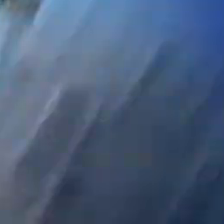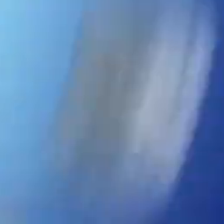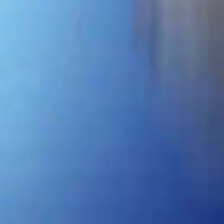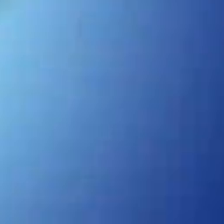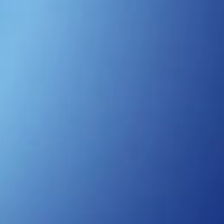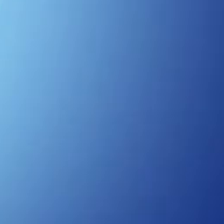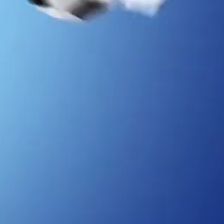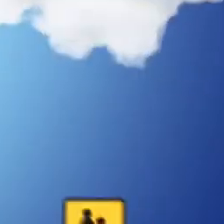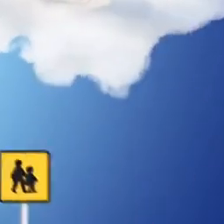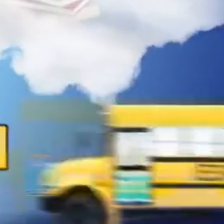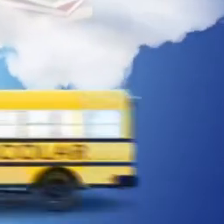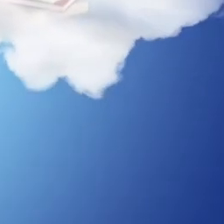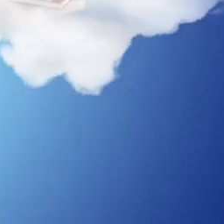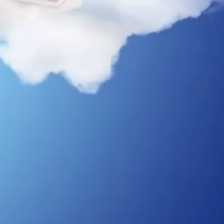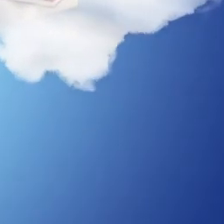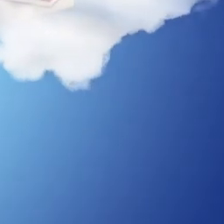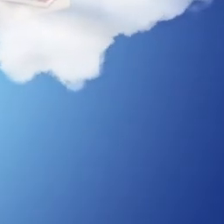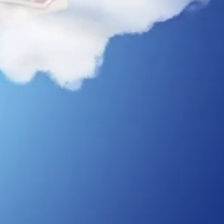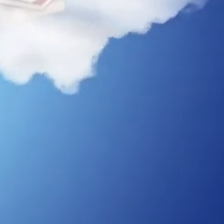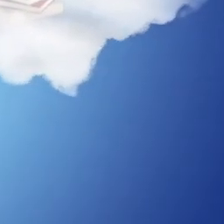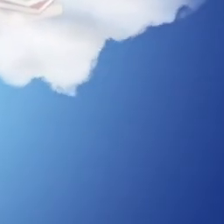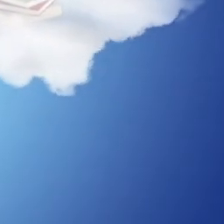E aí